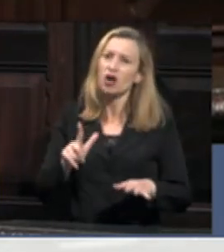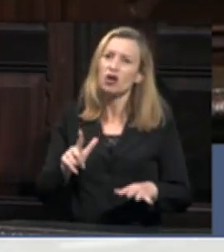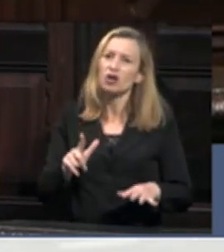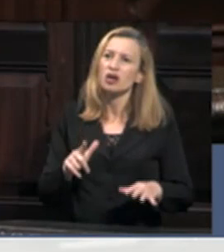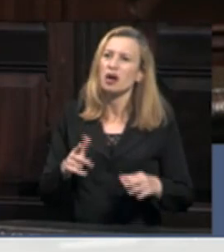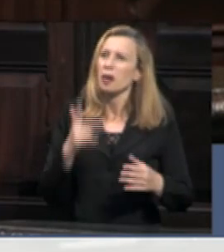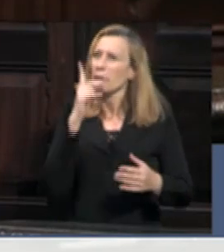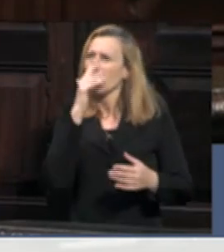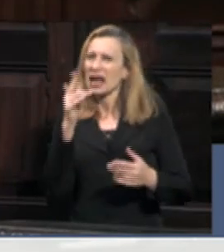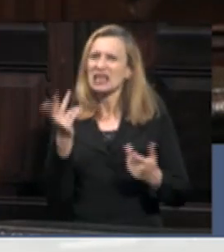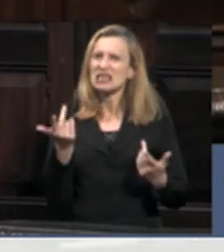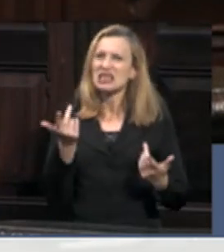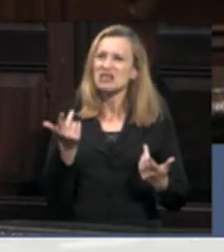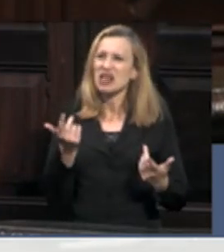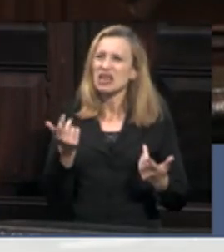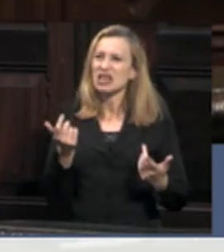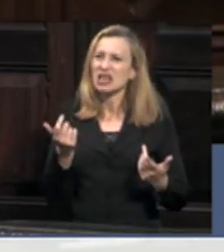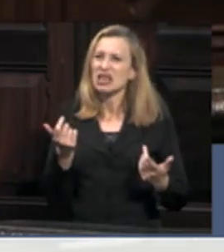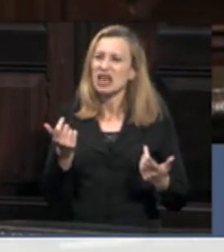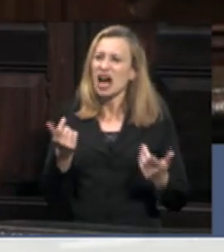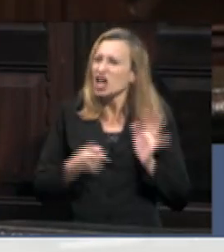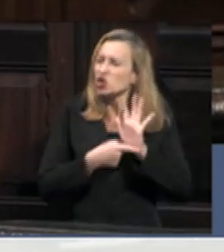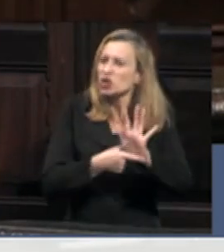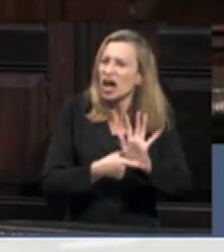fosse garantia. Garantia de quê?